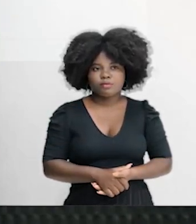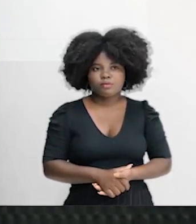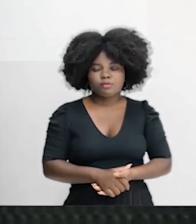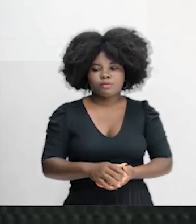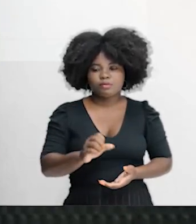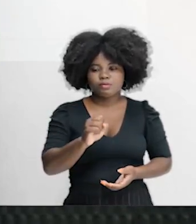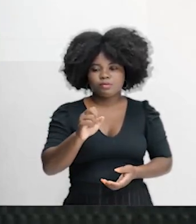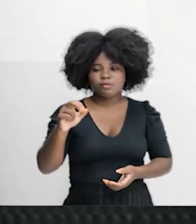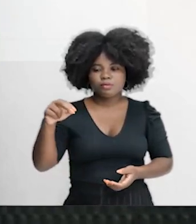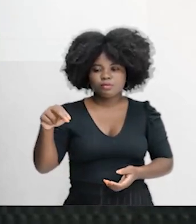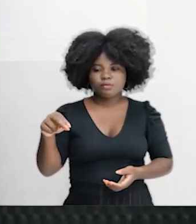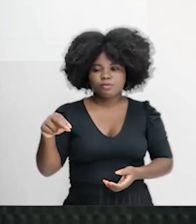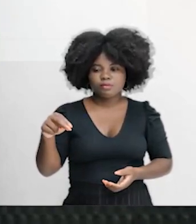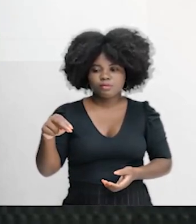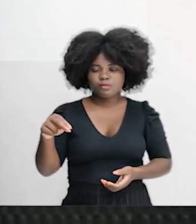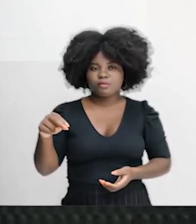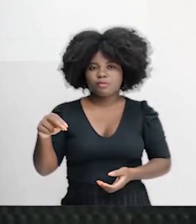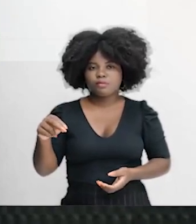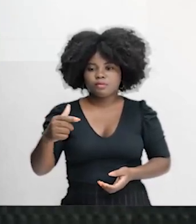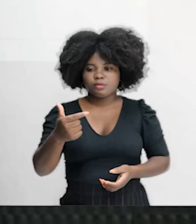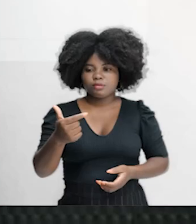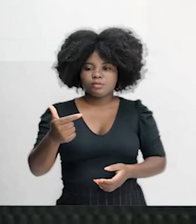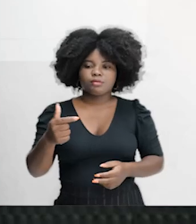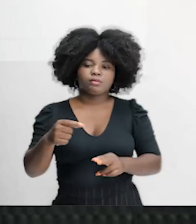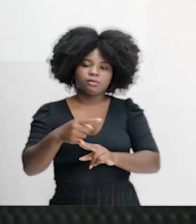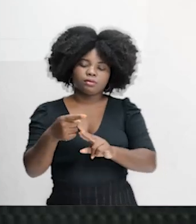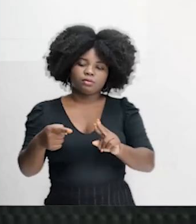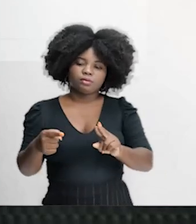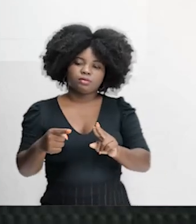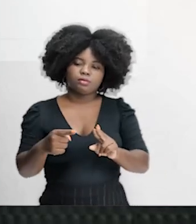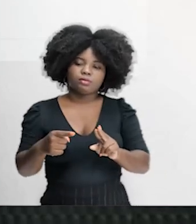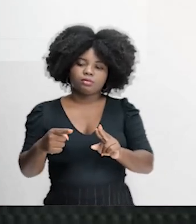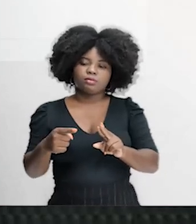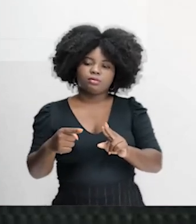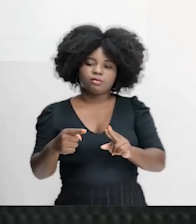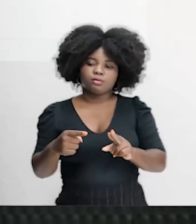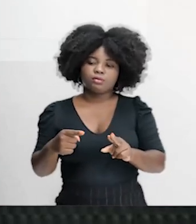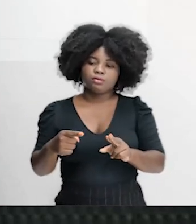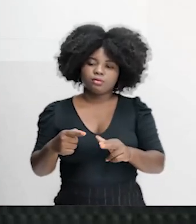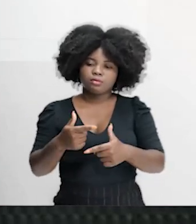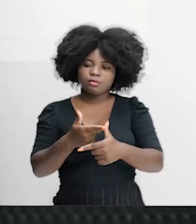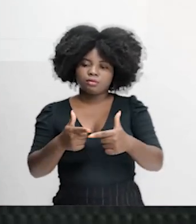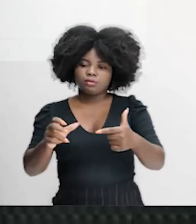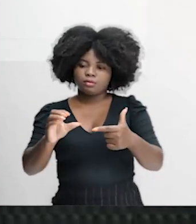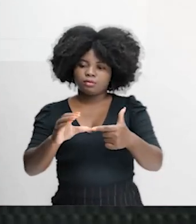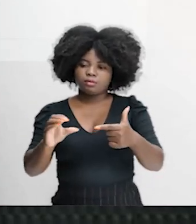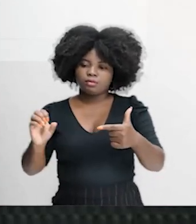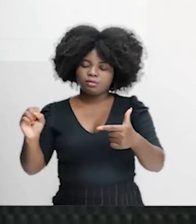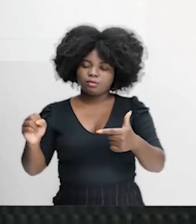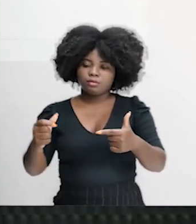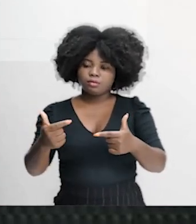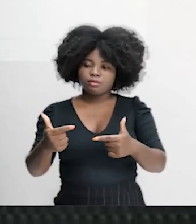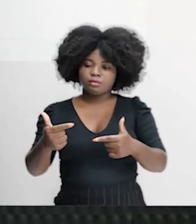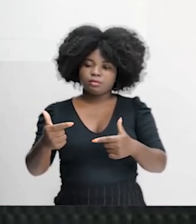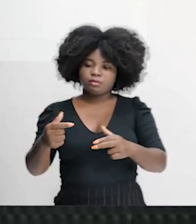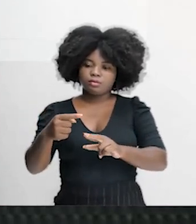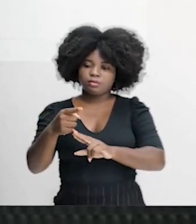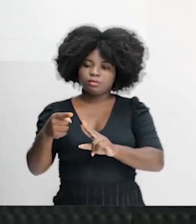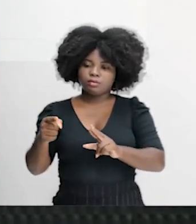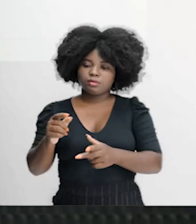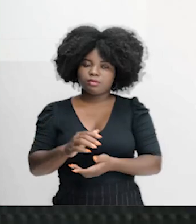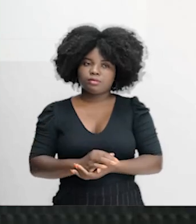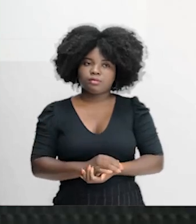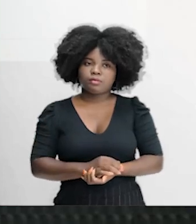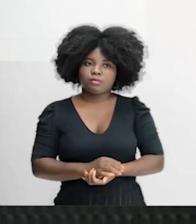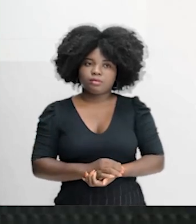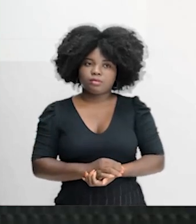é o seno de 2π sobre o cosseno de 2π.